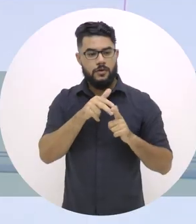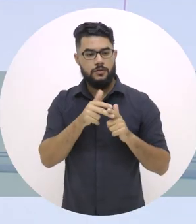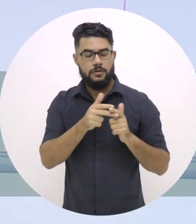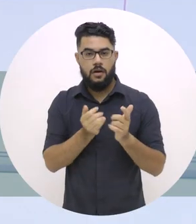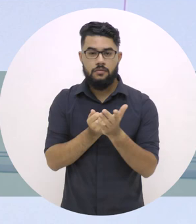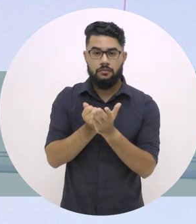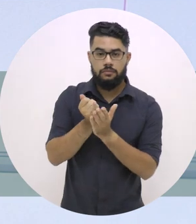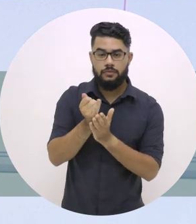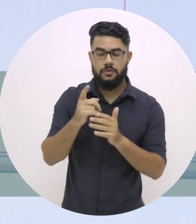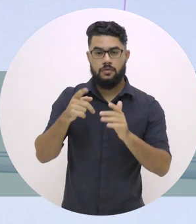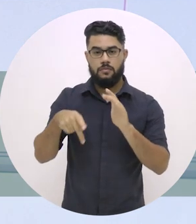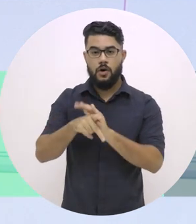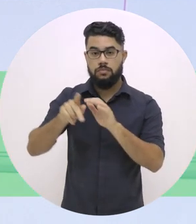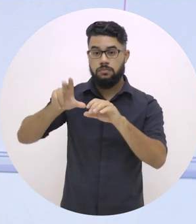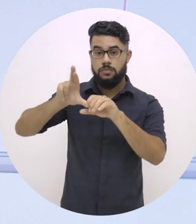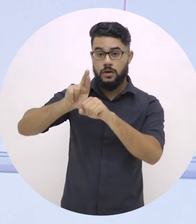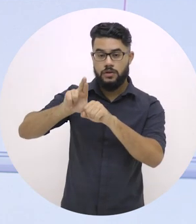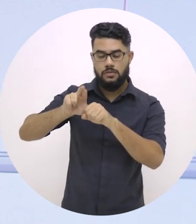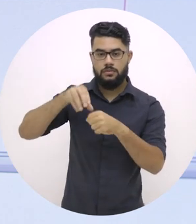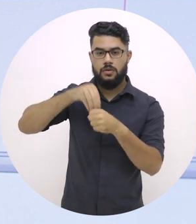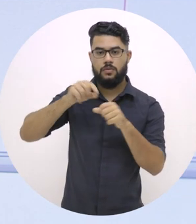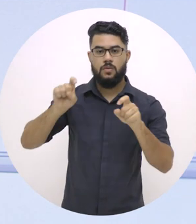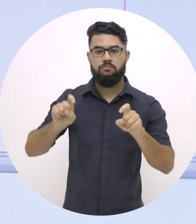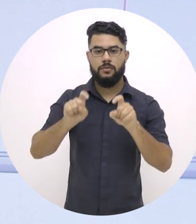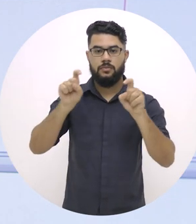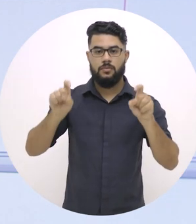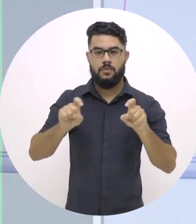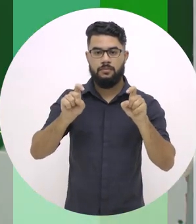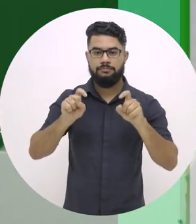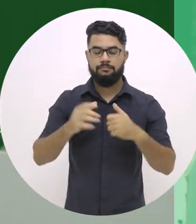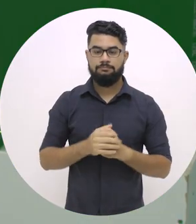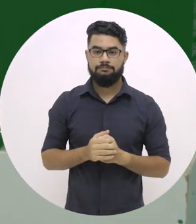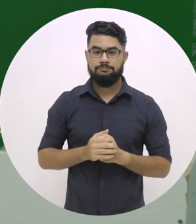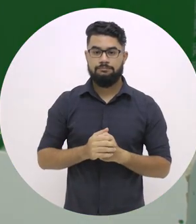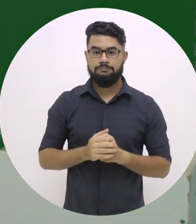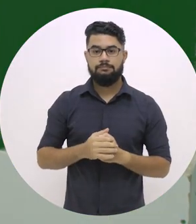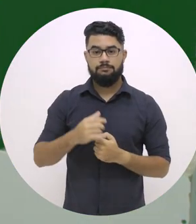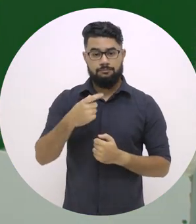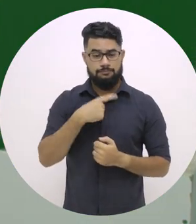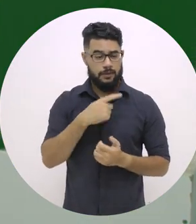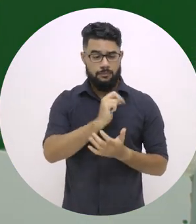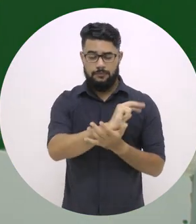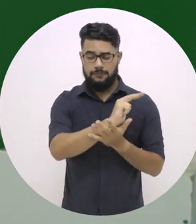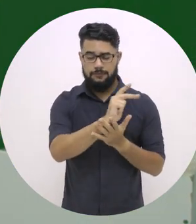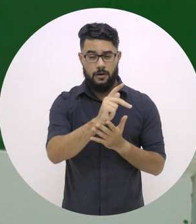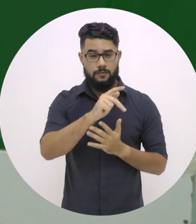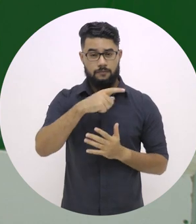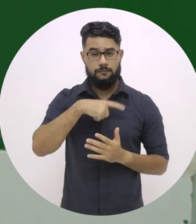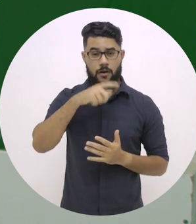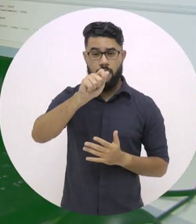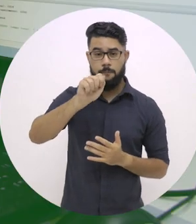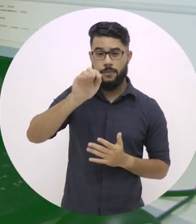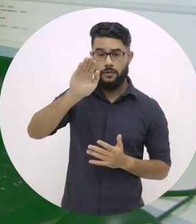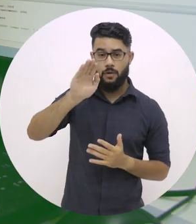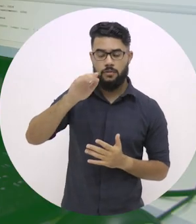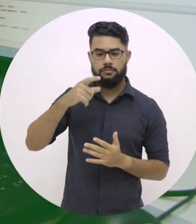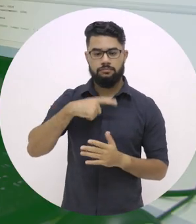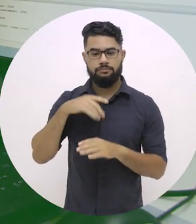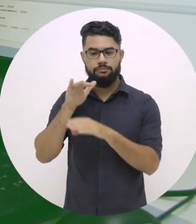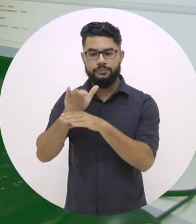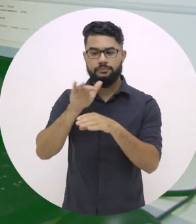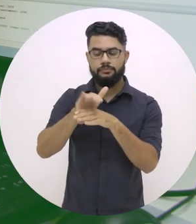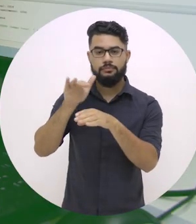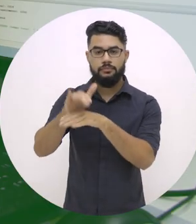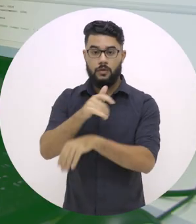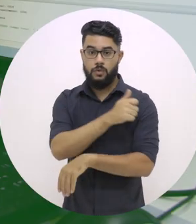e computadores. A infraestrutura contempla diversos laboratórios que irão preparar o aluno para pôr em prática